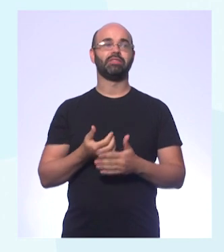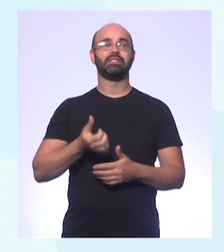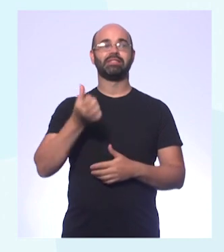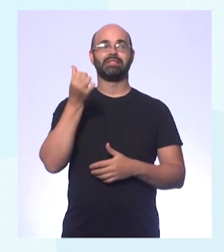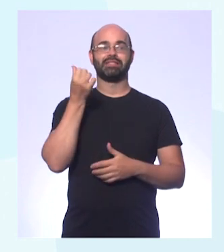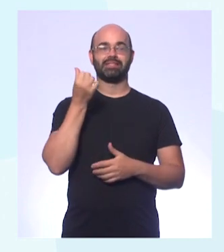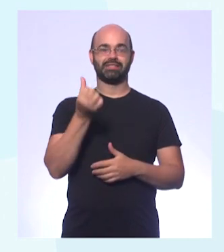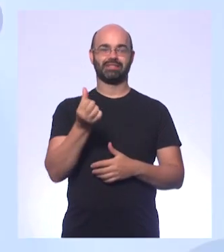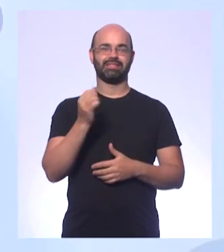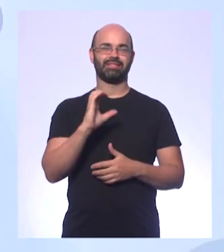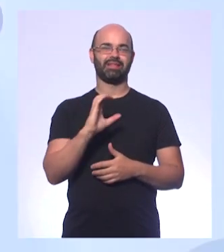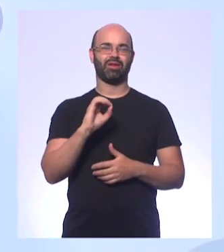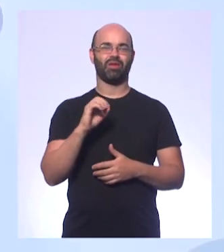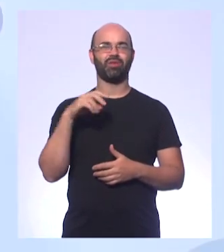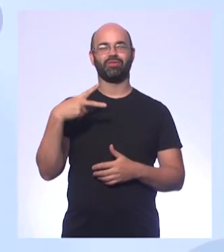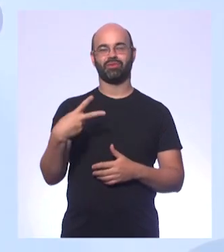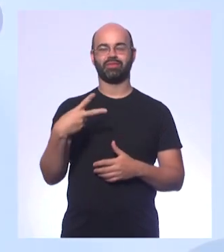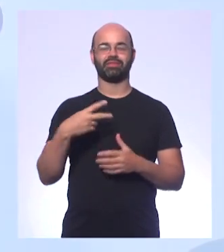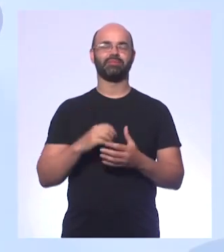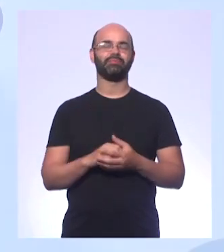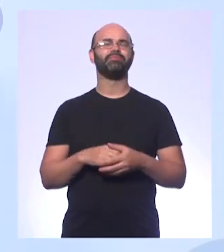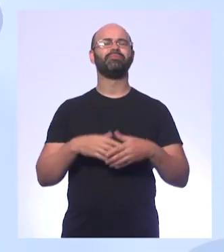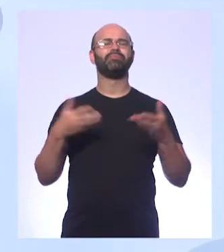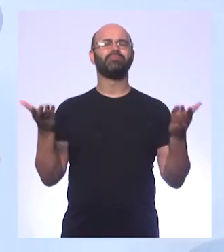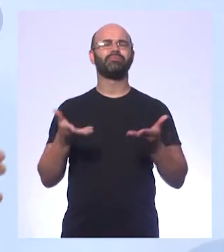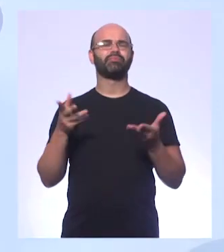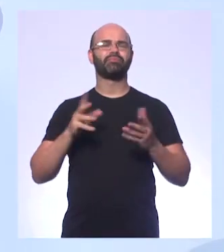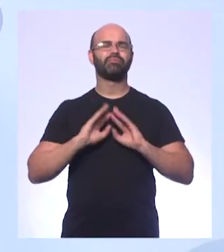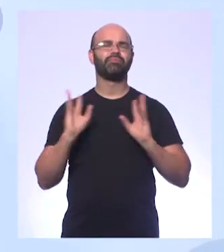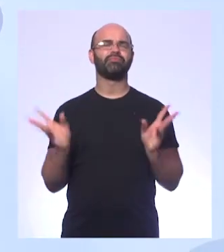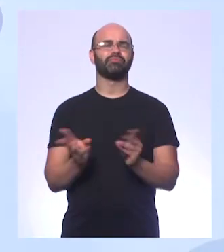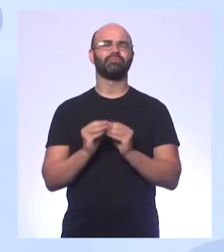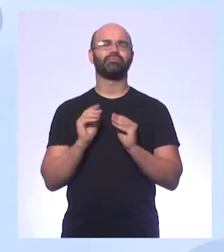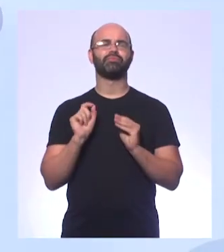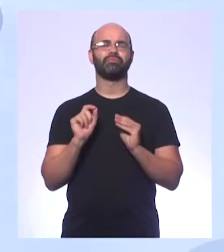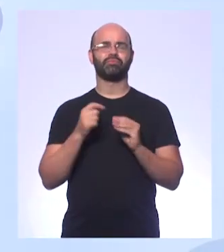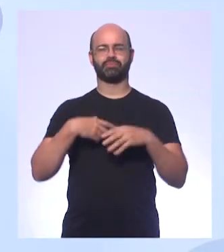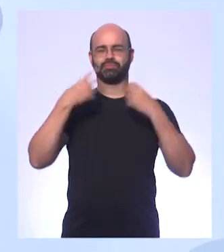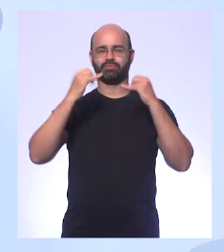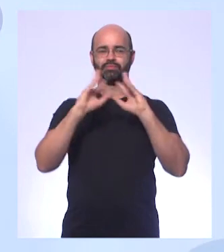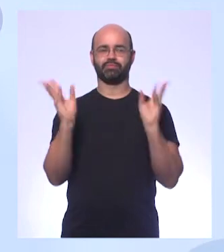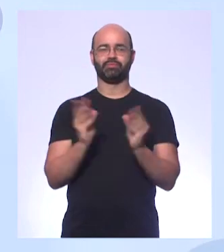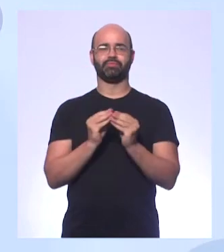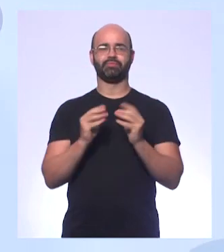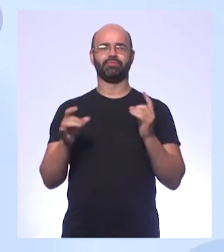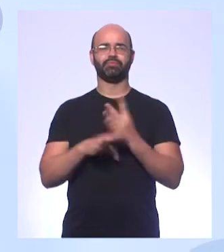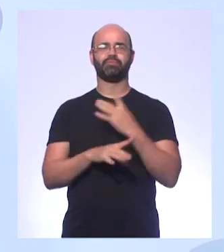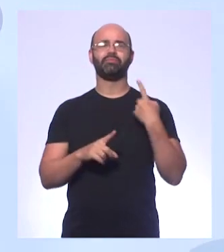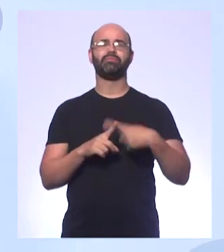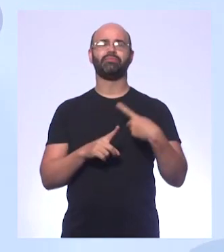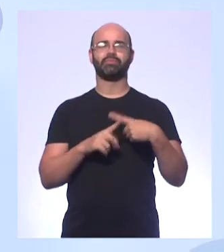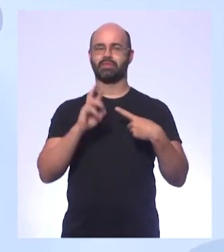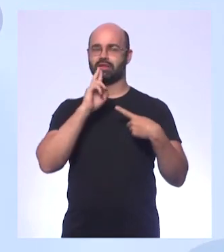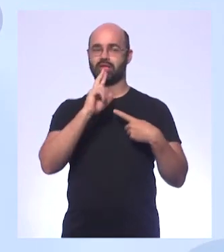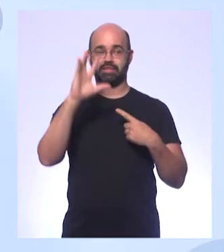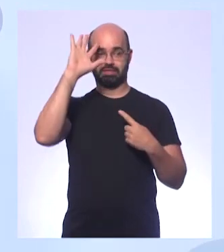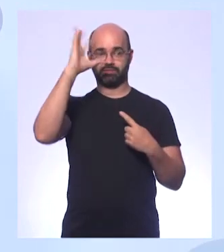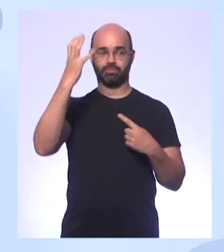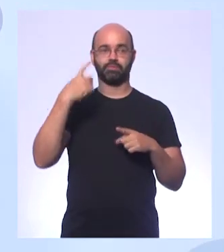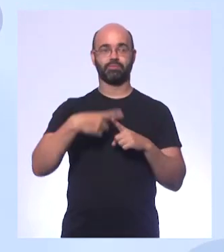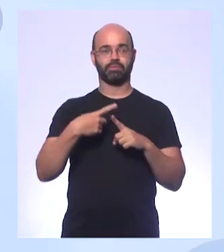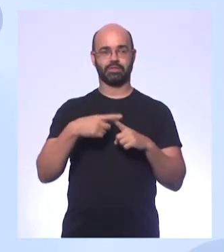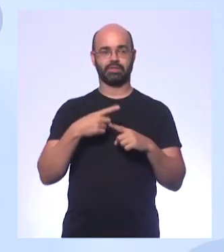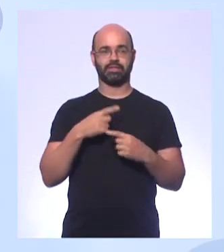carbônico. Bom, e hoje eu já vou dar o resultado. Tá? Por que que eu já vou dar o resultado? Porque assim, eu vou falar o